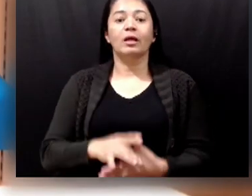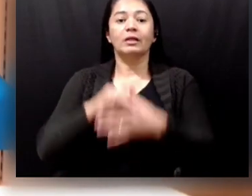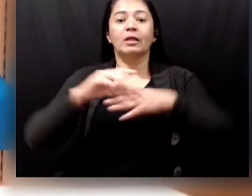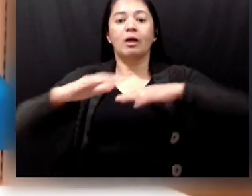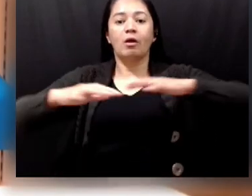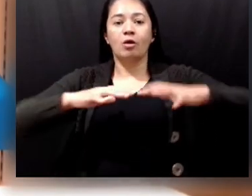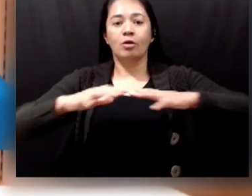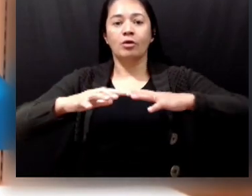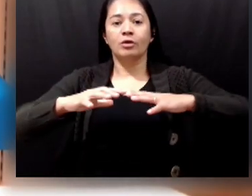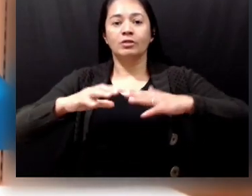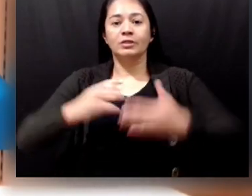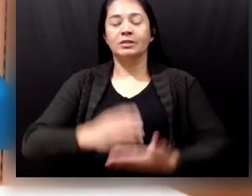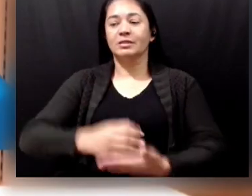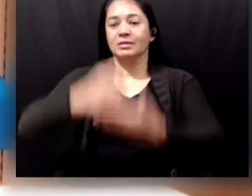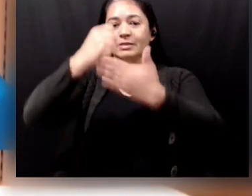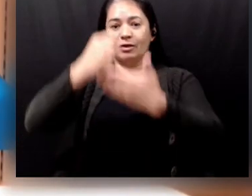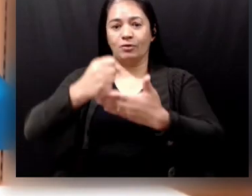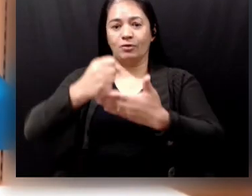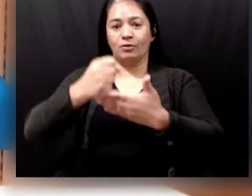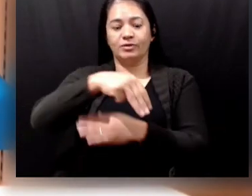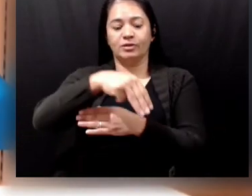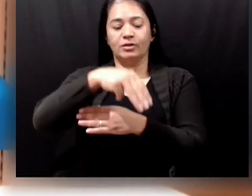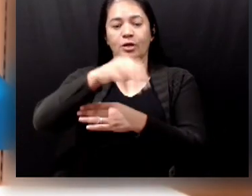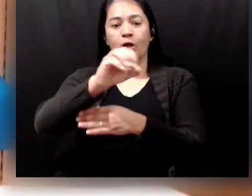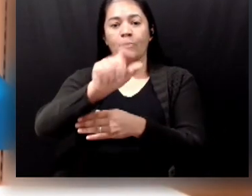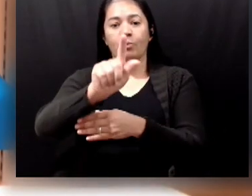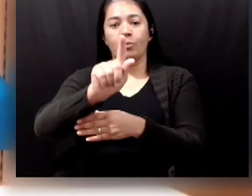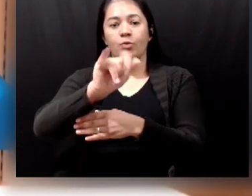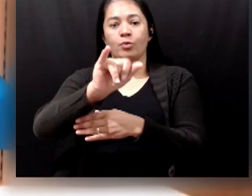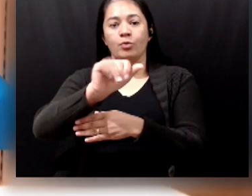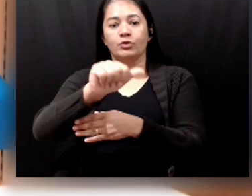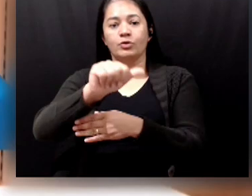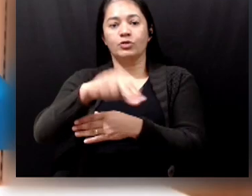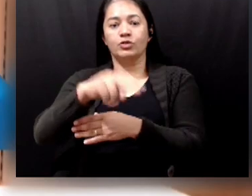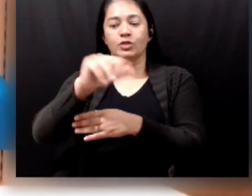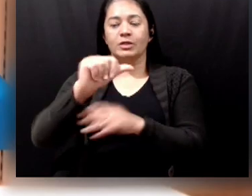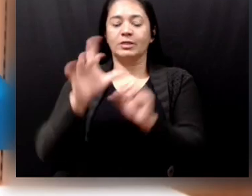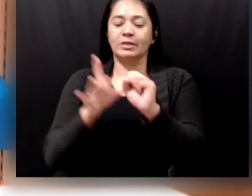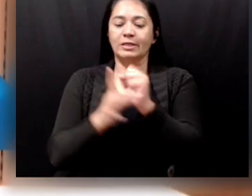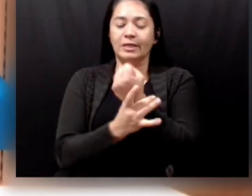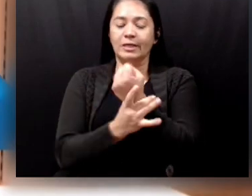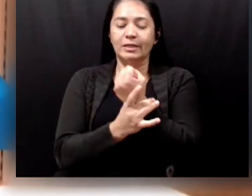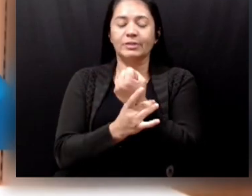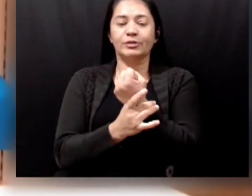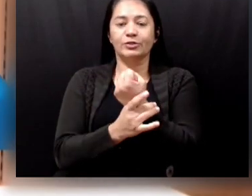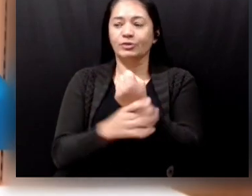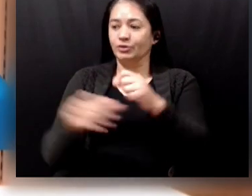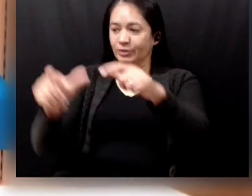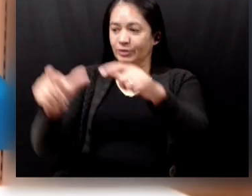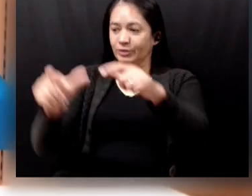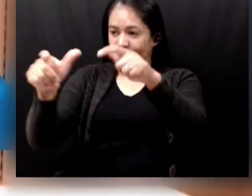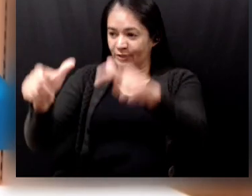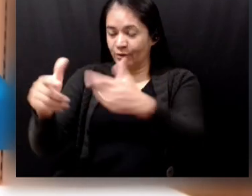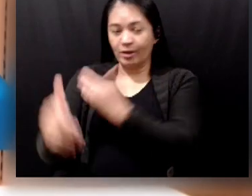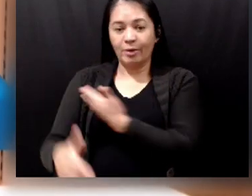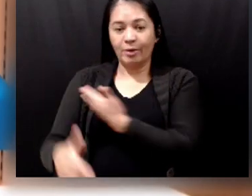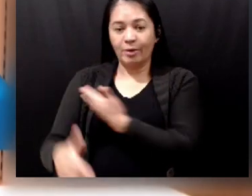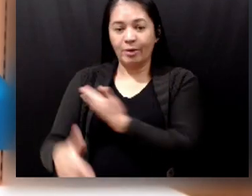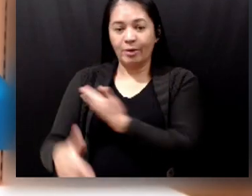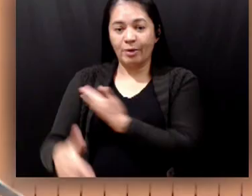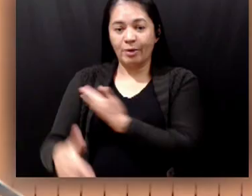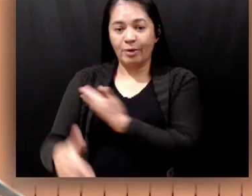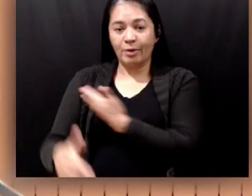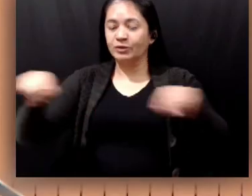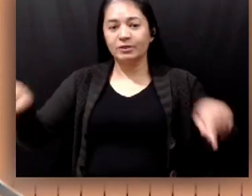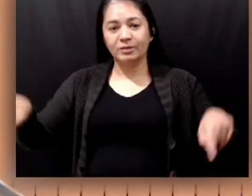Mogiana, que é um movimento que garantiu que aquele espaço público em que fica o estádio da Mogiana não fosse